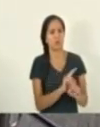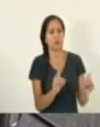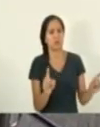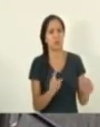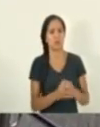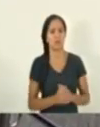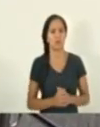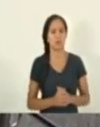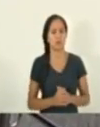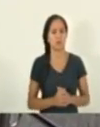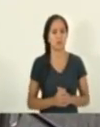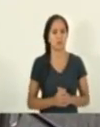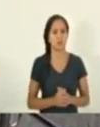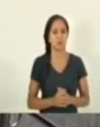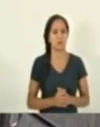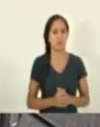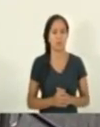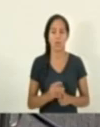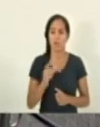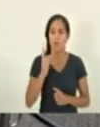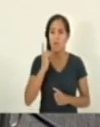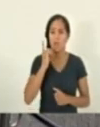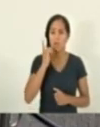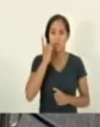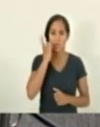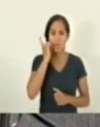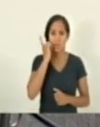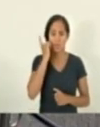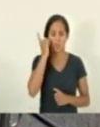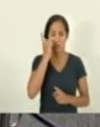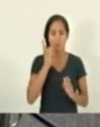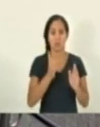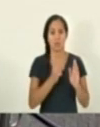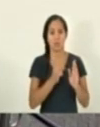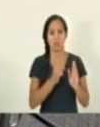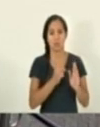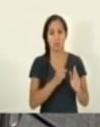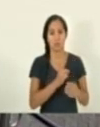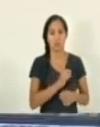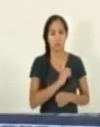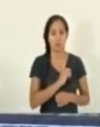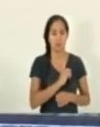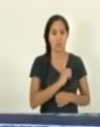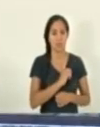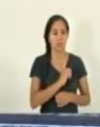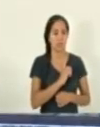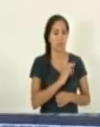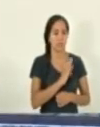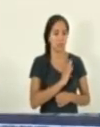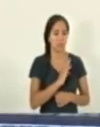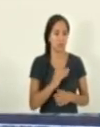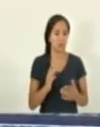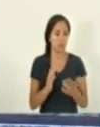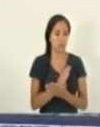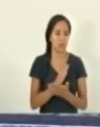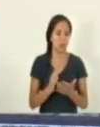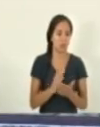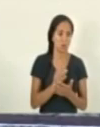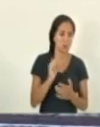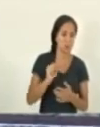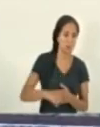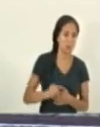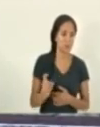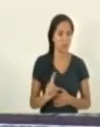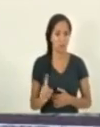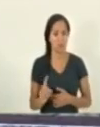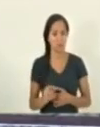abrir. Aí o Danilo vai falar, o Freitas vai abrir mão, Vossa Excelência fala, os demais abrem mão? Muito